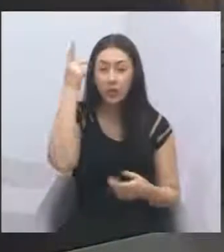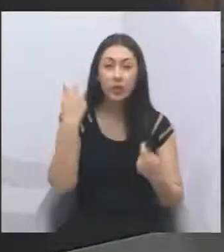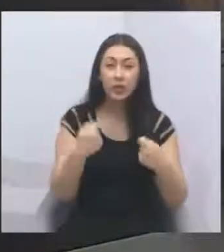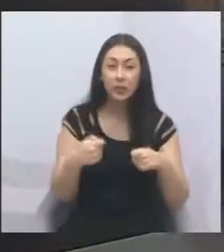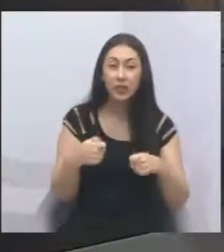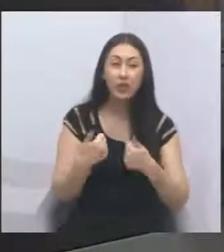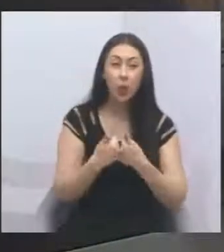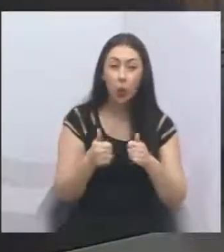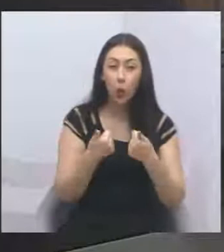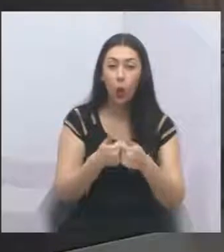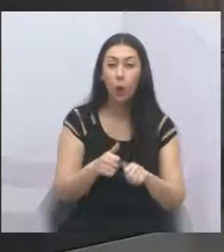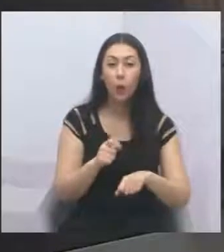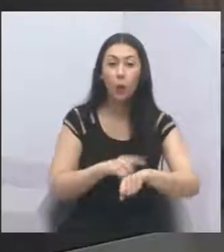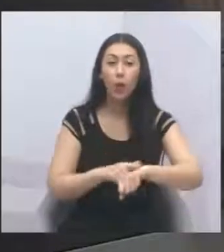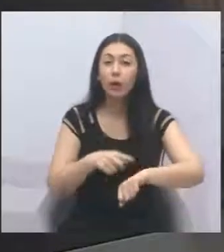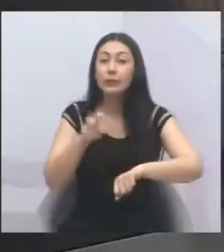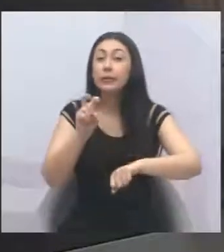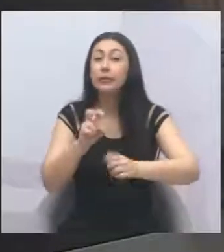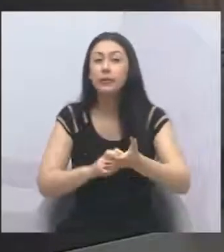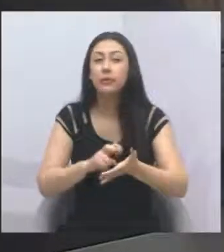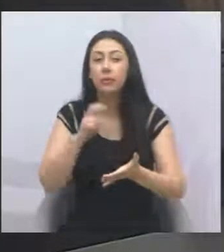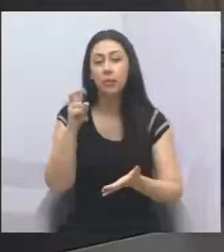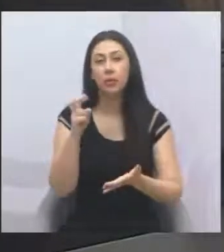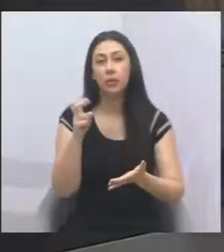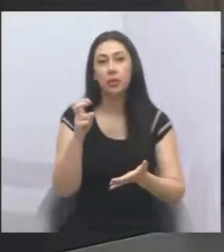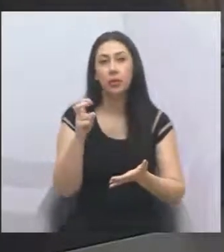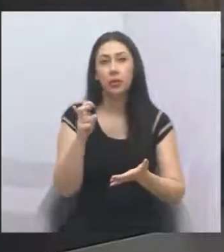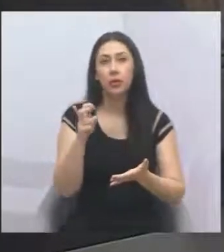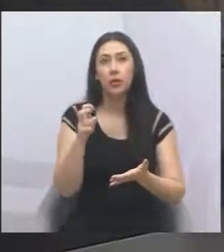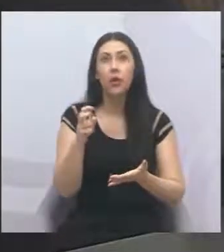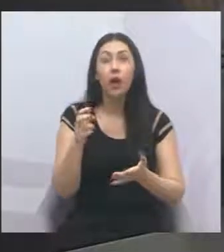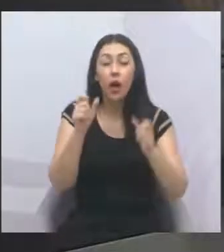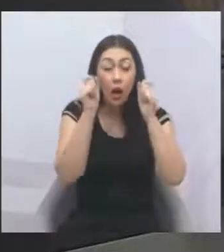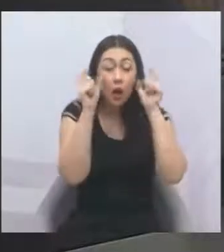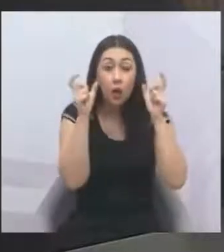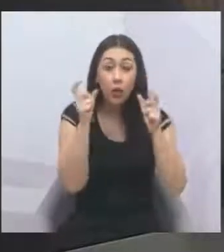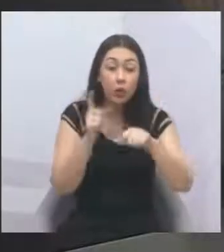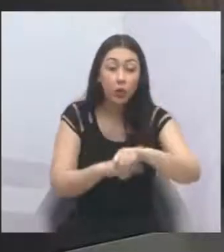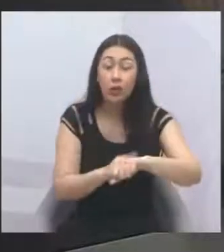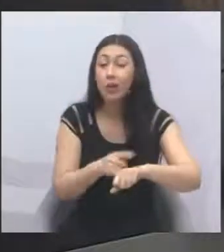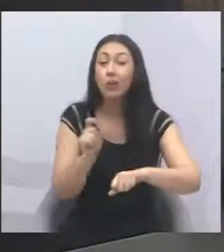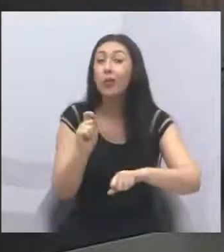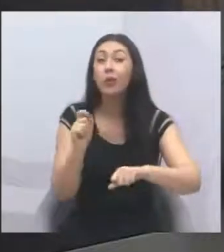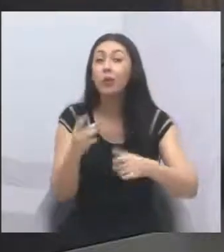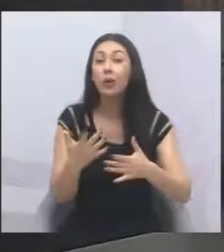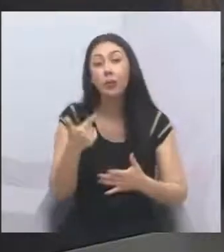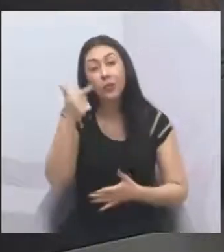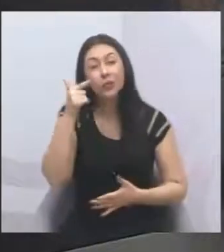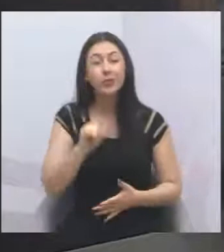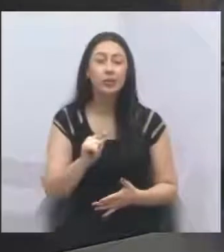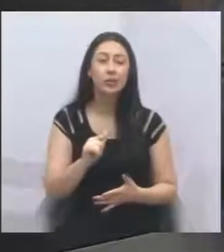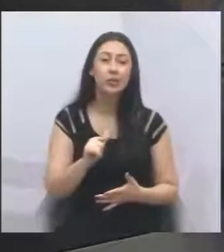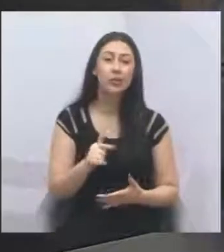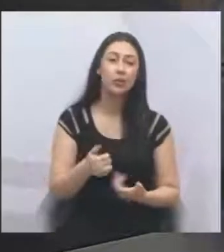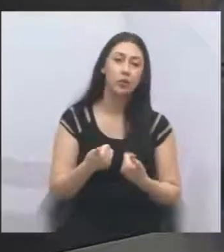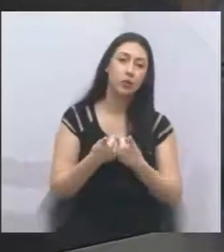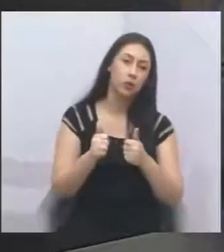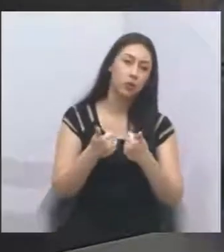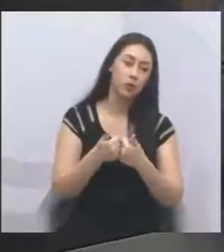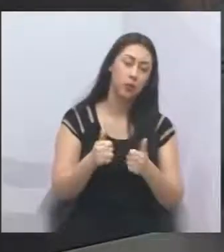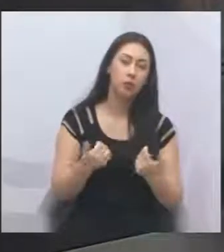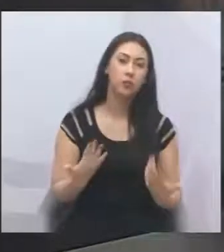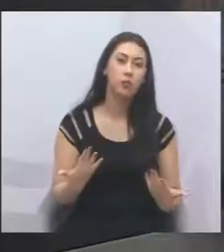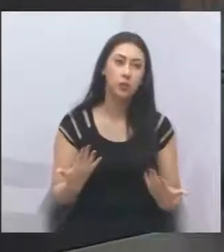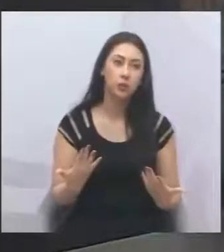ônibus 5 horas da manhã. Que horas essa pessoa levanta? 3, 4 horas da manhã para ir pegar o ônibus e tem que passar